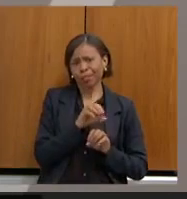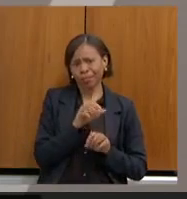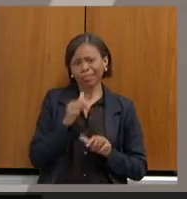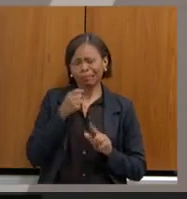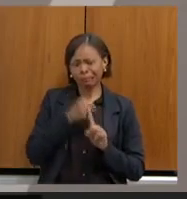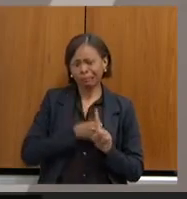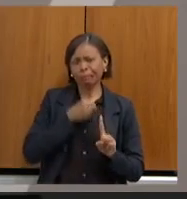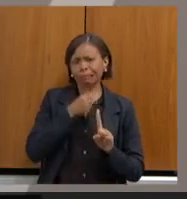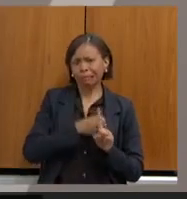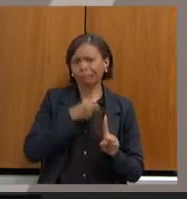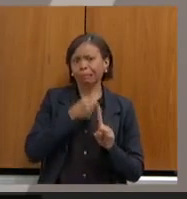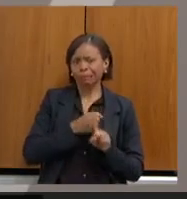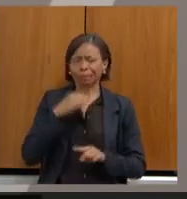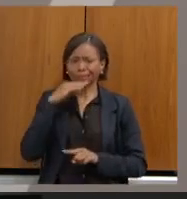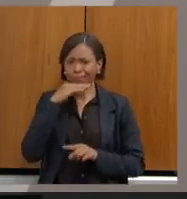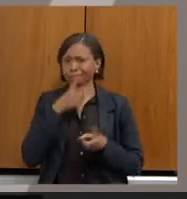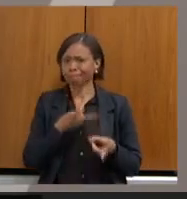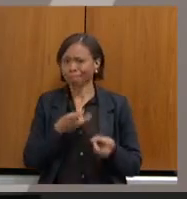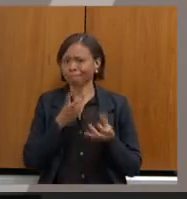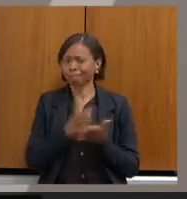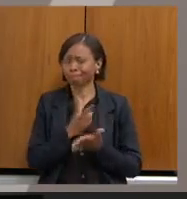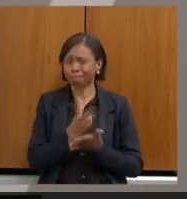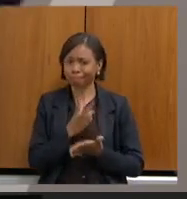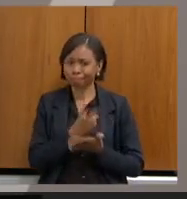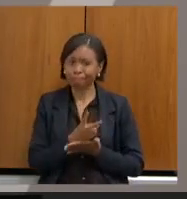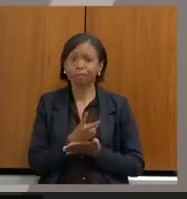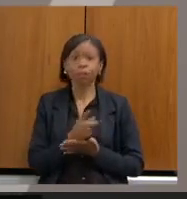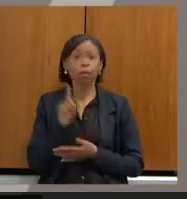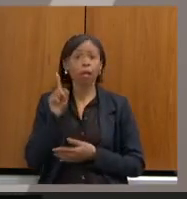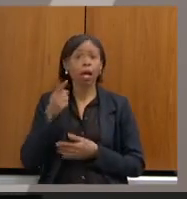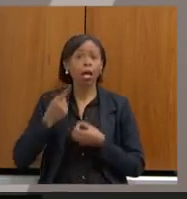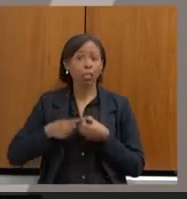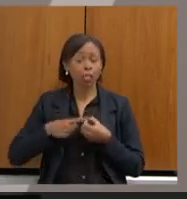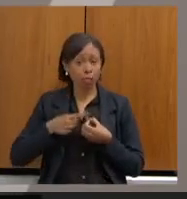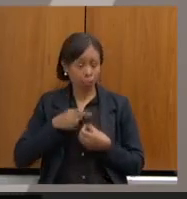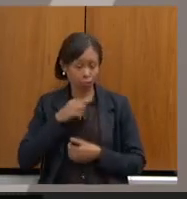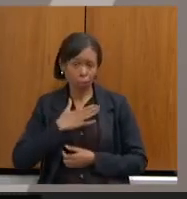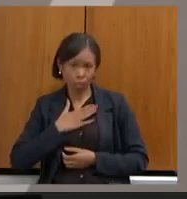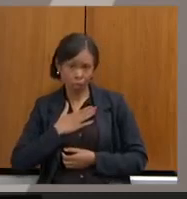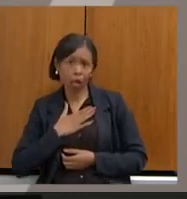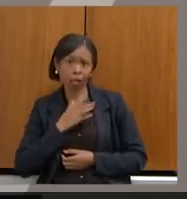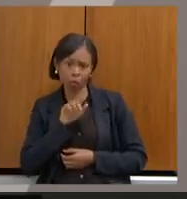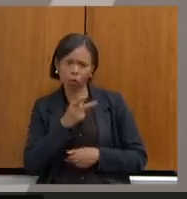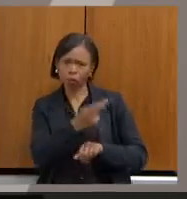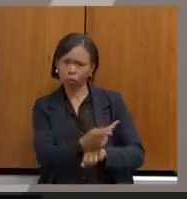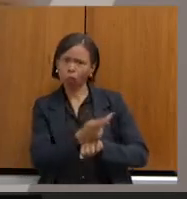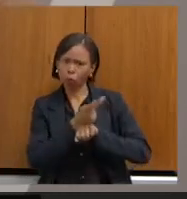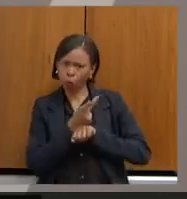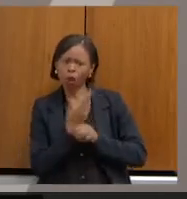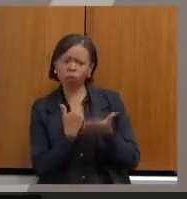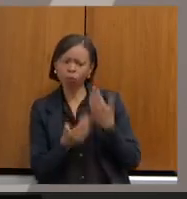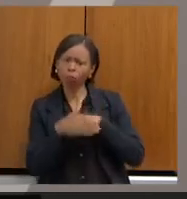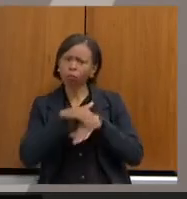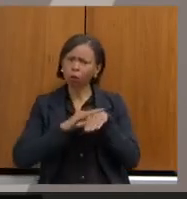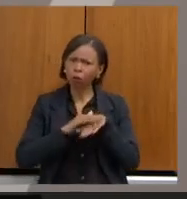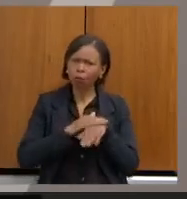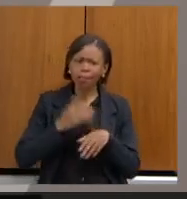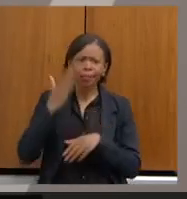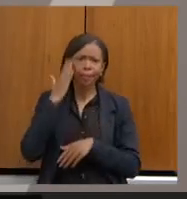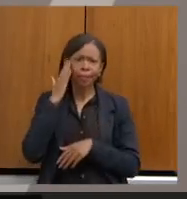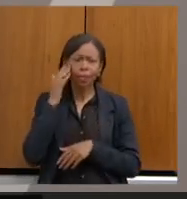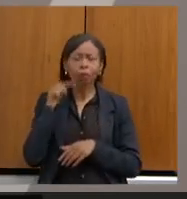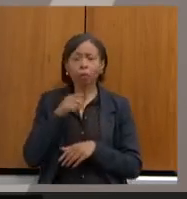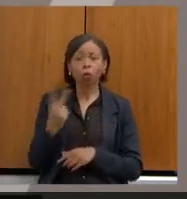sua presença quando o secretário percebeu-se que o pessoal em São Sebastião do Paraíso e procura a gente conversa e eles percebem ser hoje uma